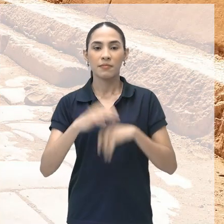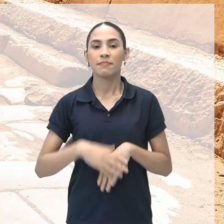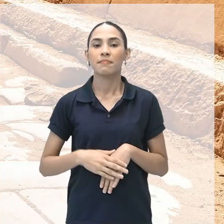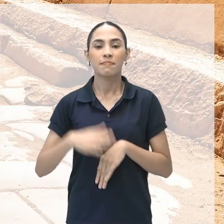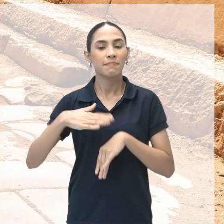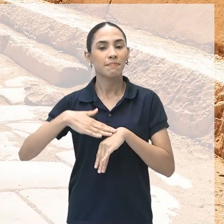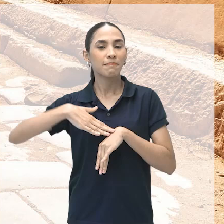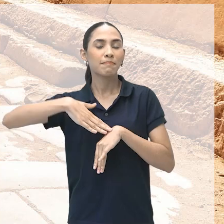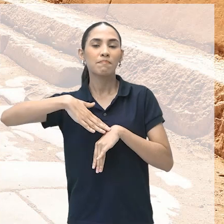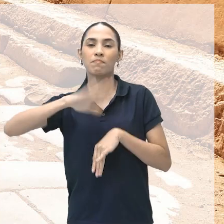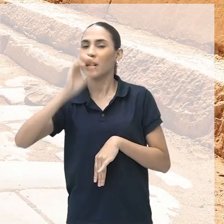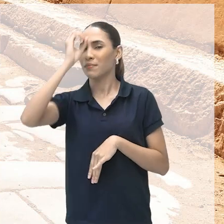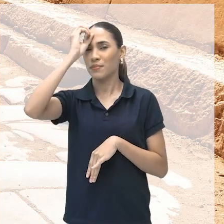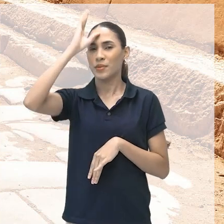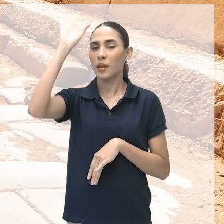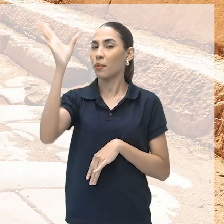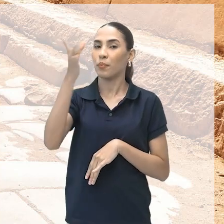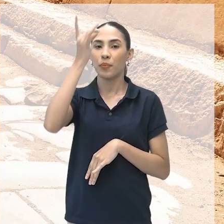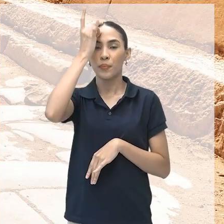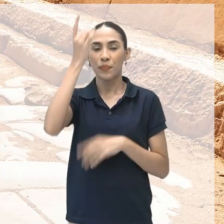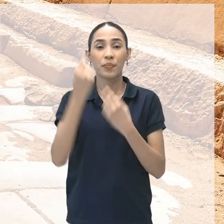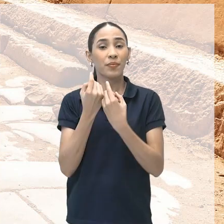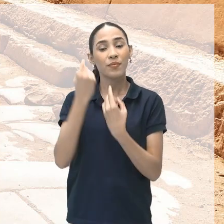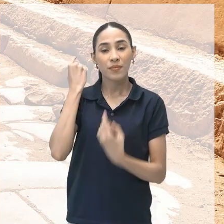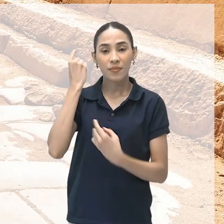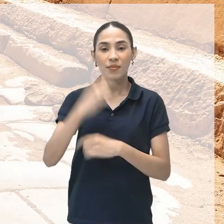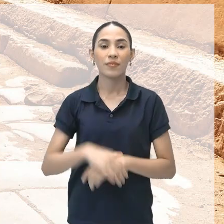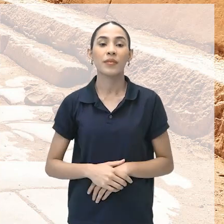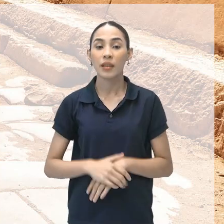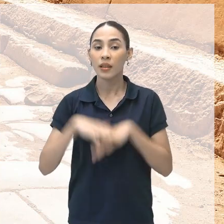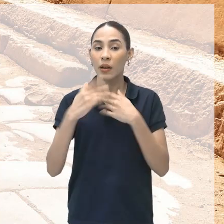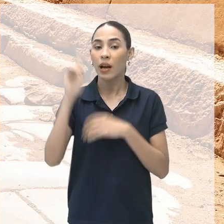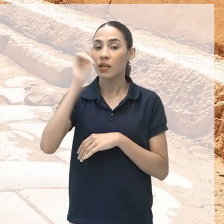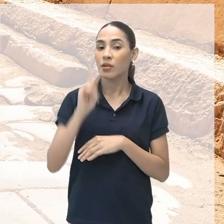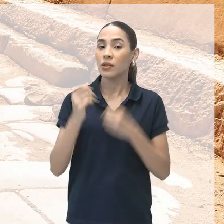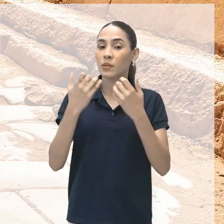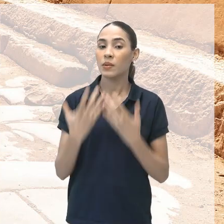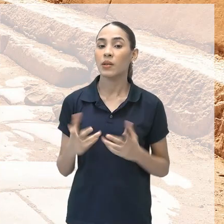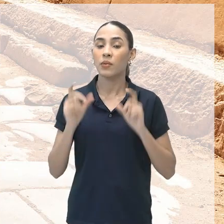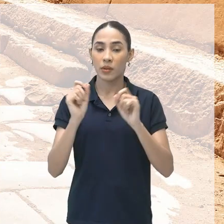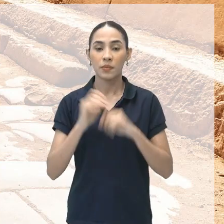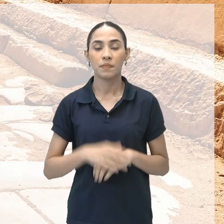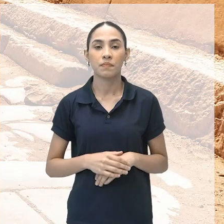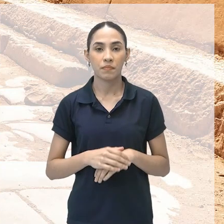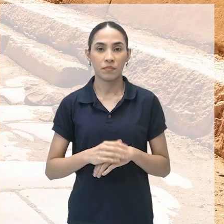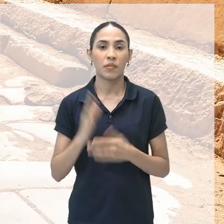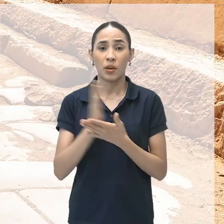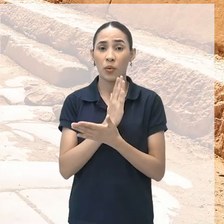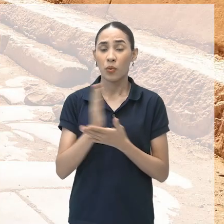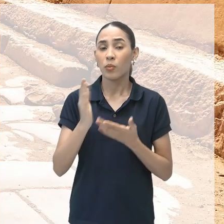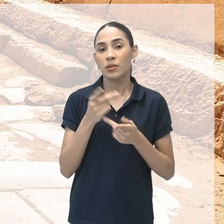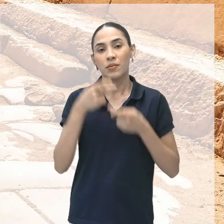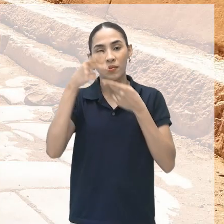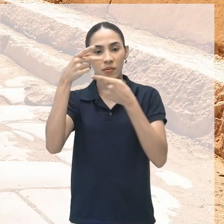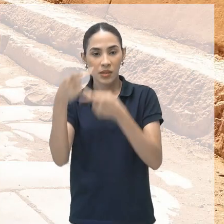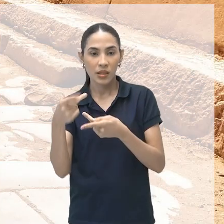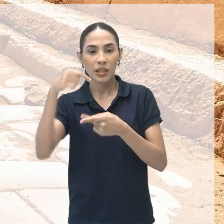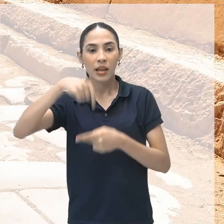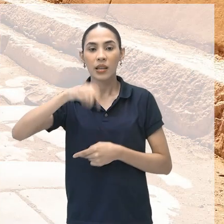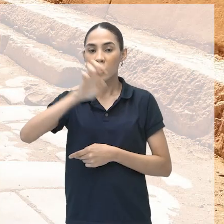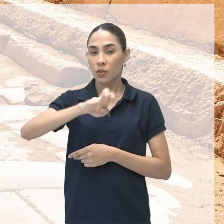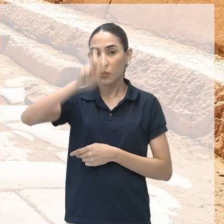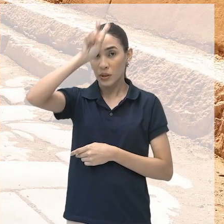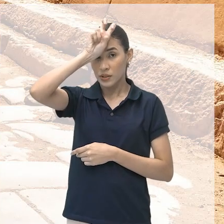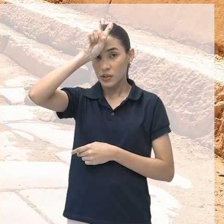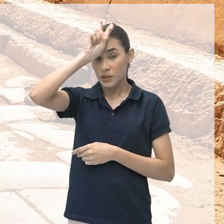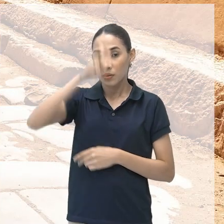dos 7 sábios da antiguidade. A história conta que em uma de suas viagens aqui ao